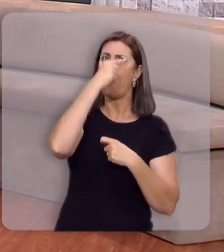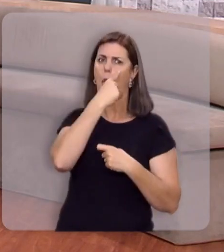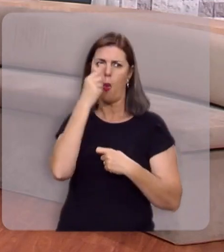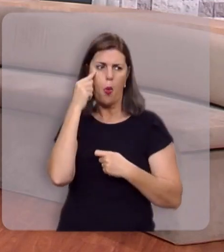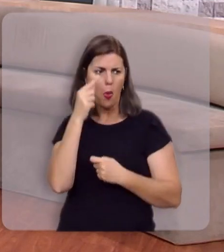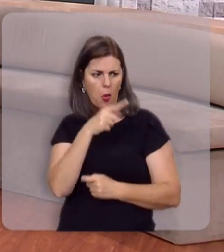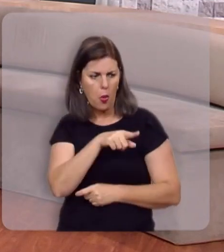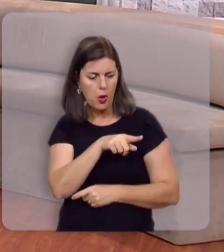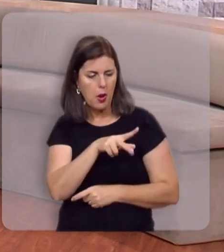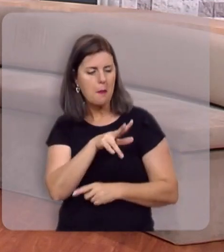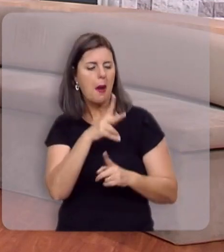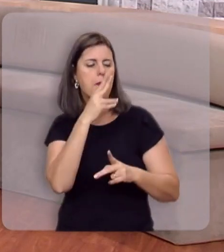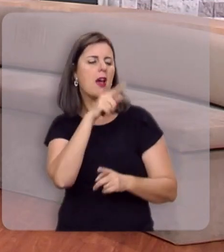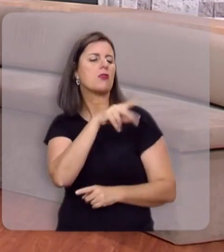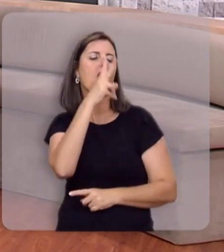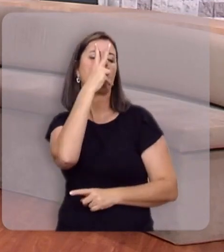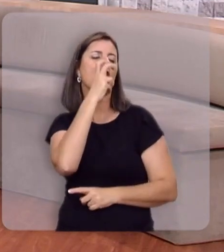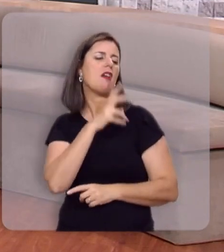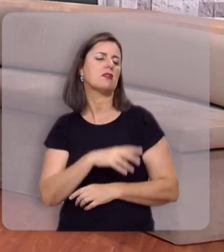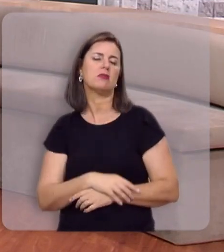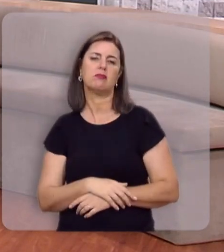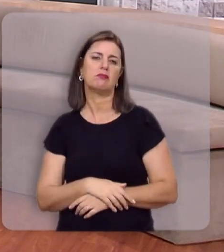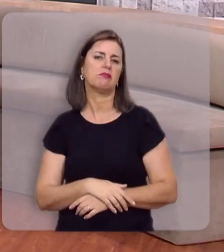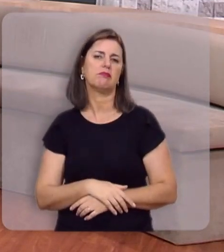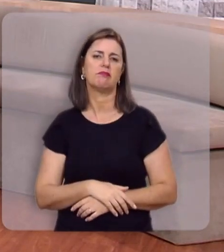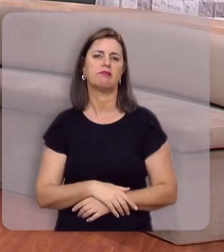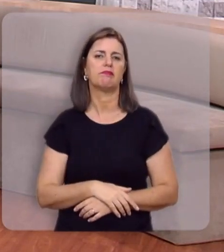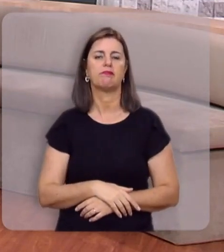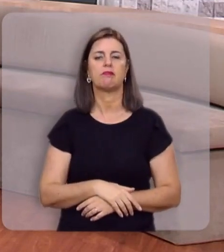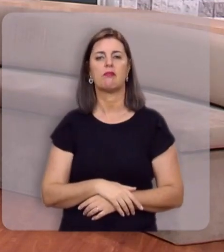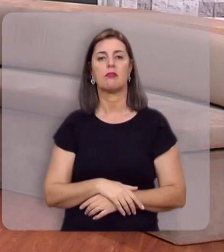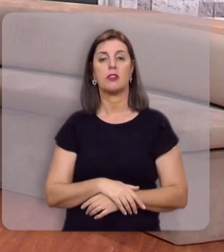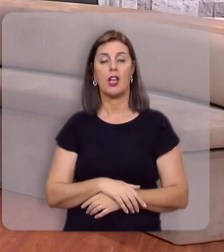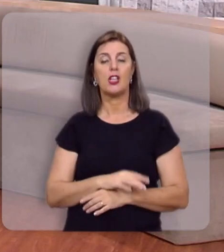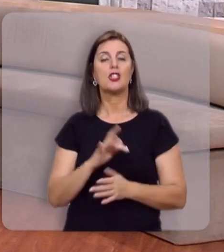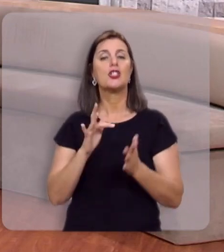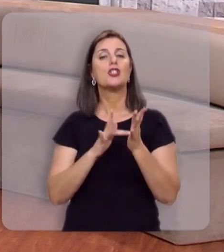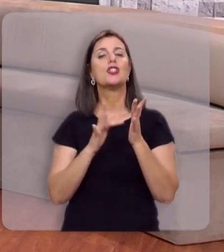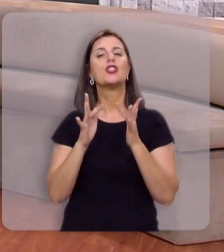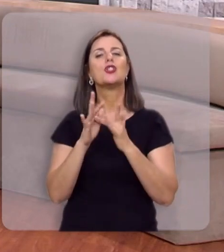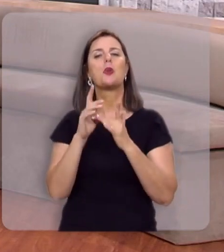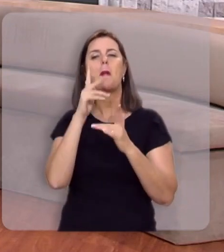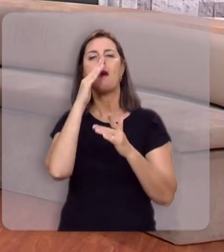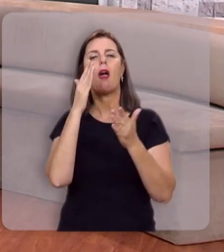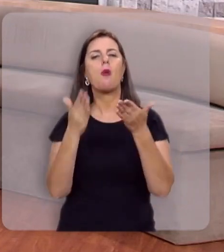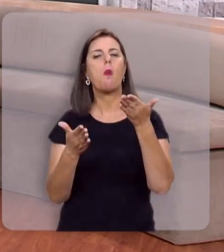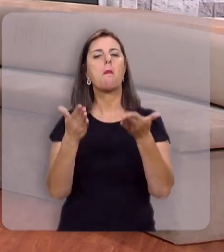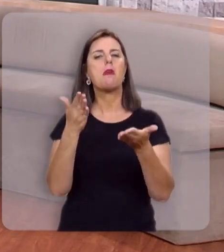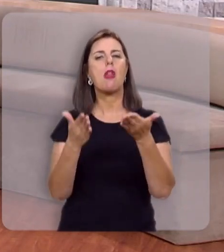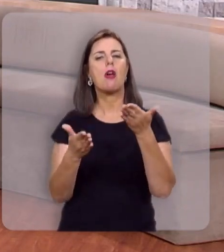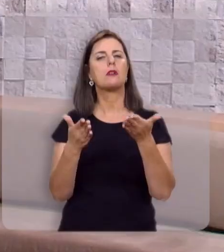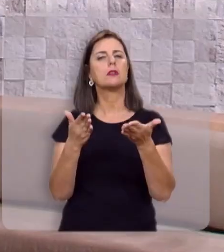olhos, mas espiritualmente vocês estão cegos. Jesus está fazendo um diagnóstico.